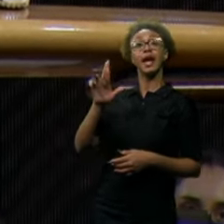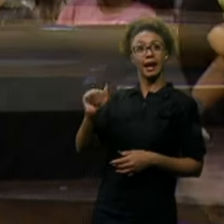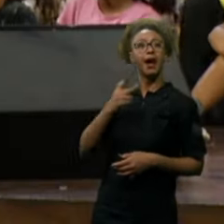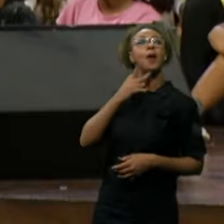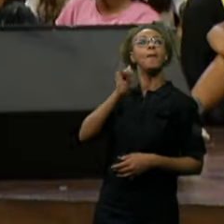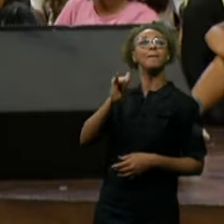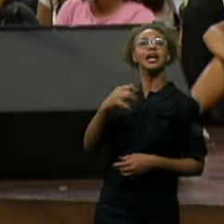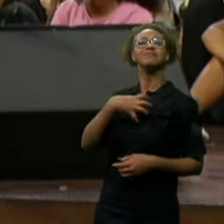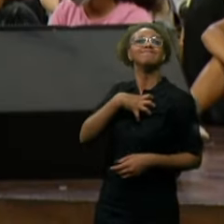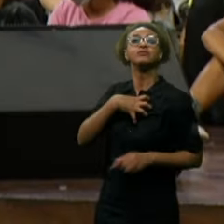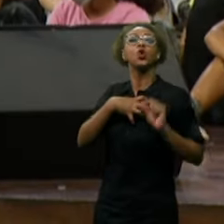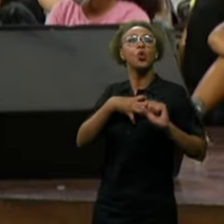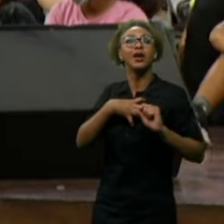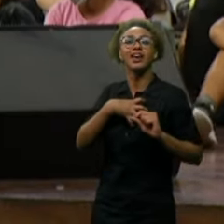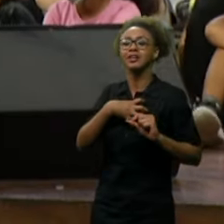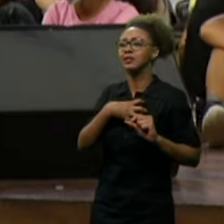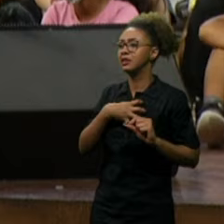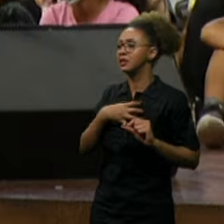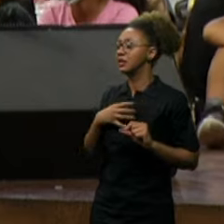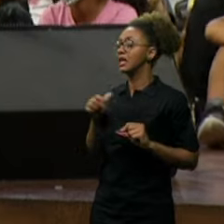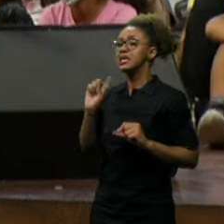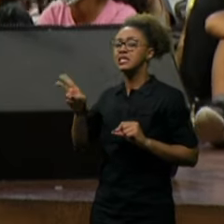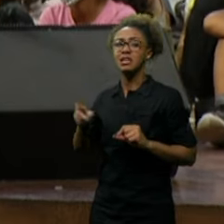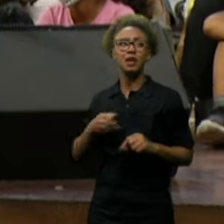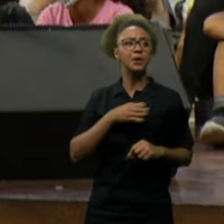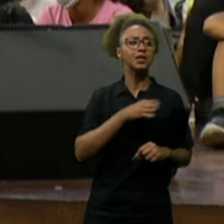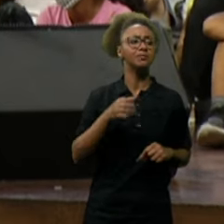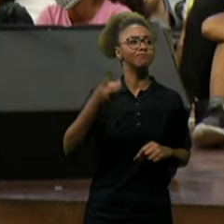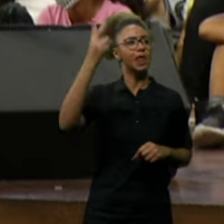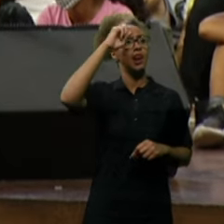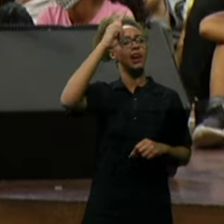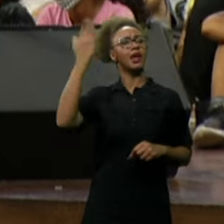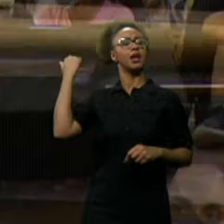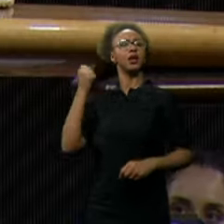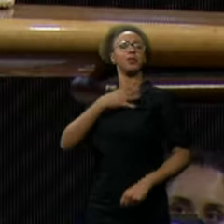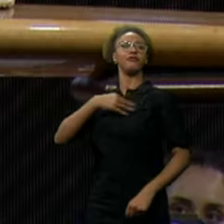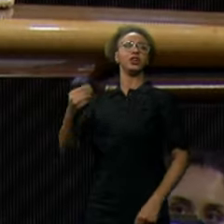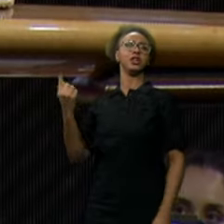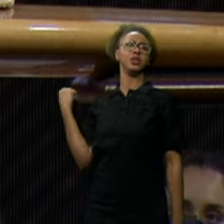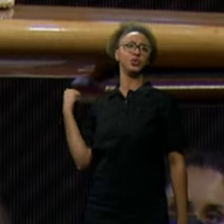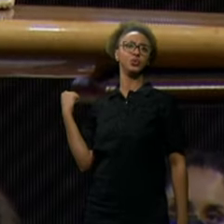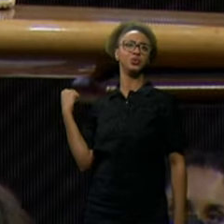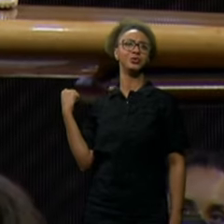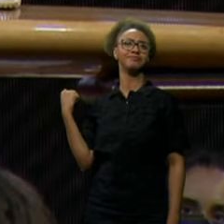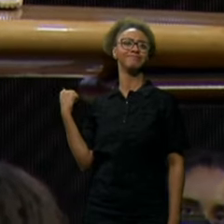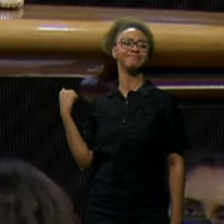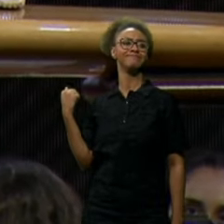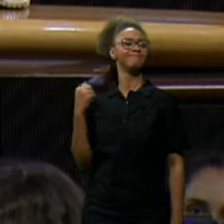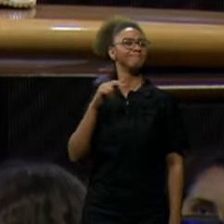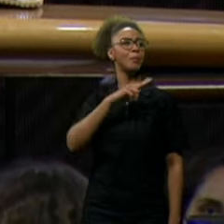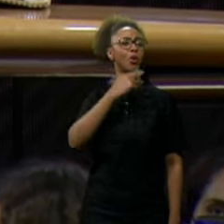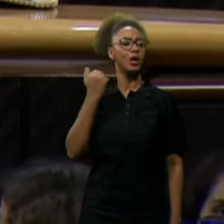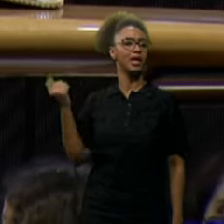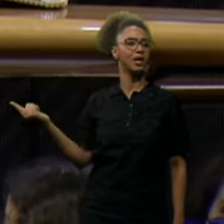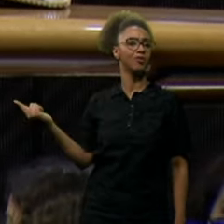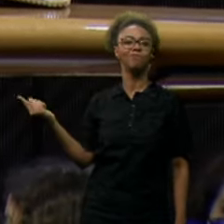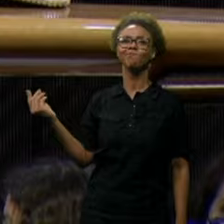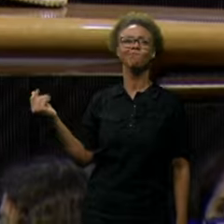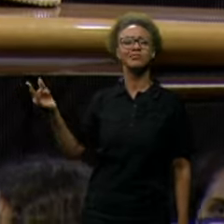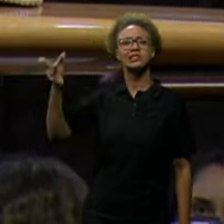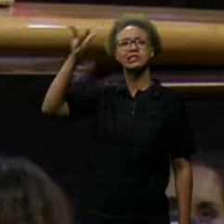de terá é a situação de um parque para cada canto que olha tem a memória do seu filho afetada pela dor da perda